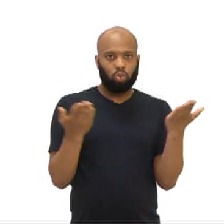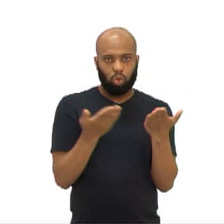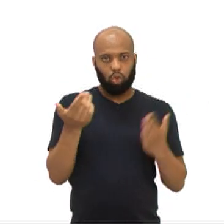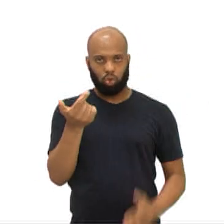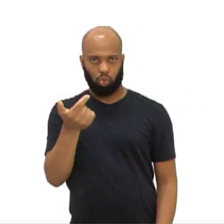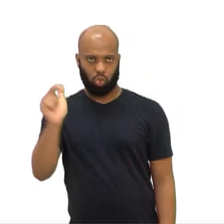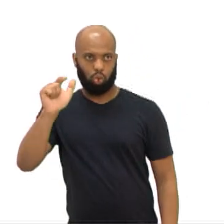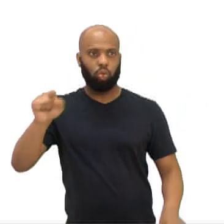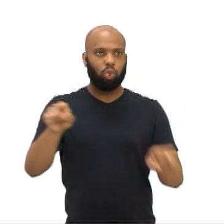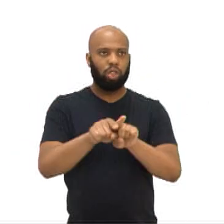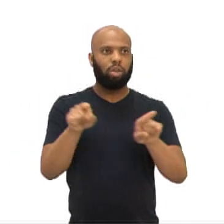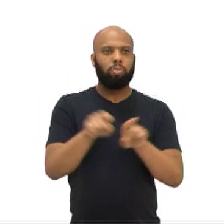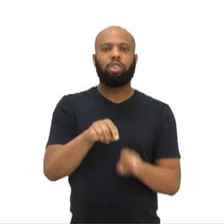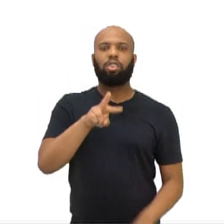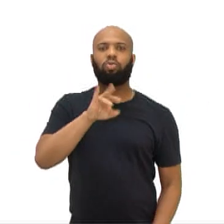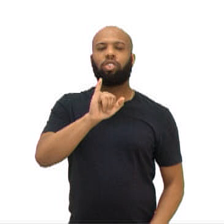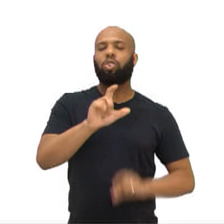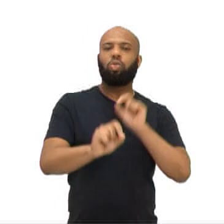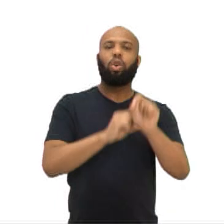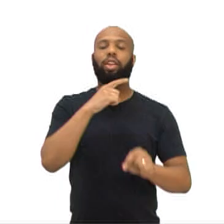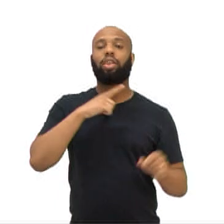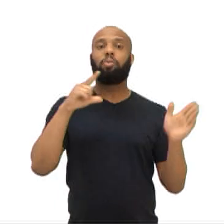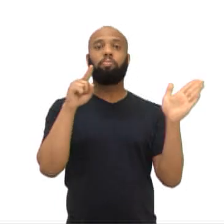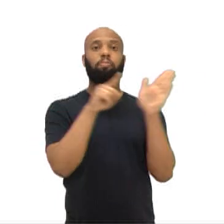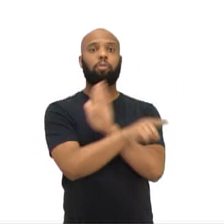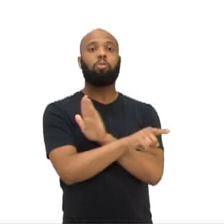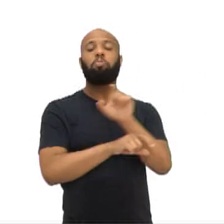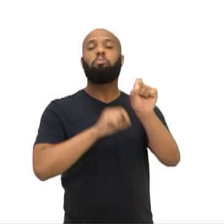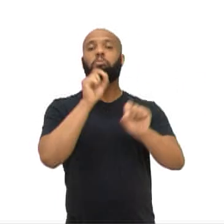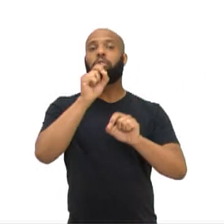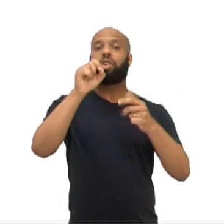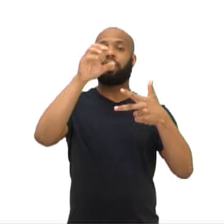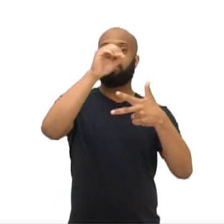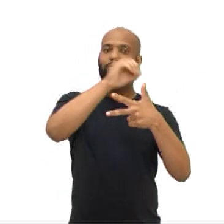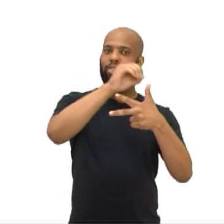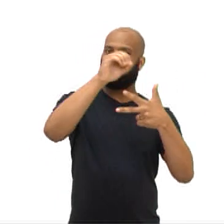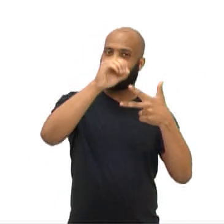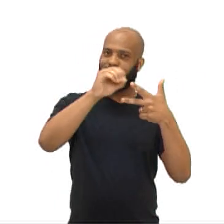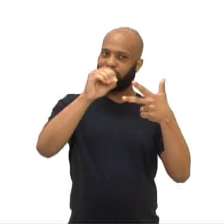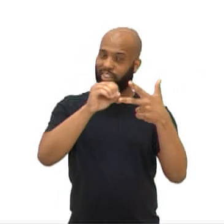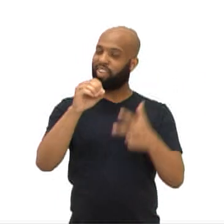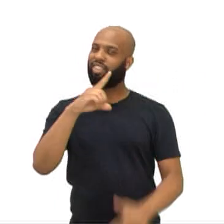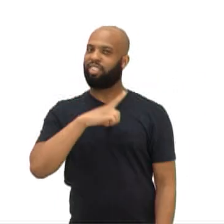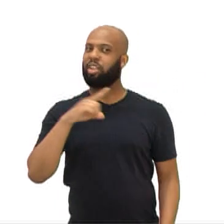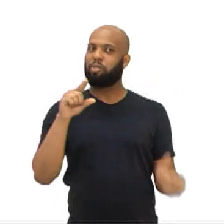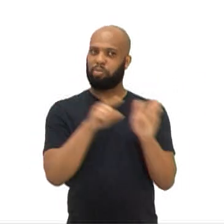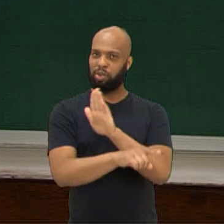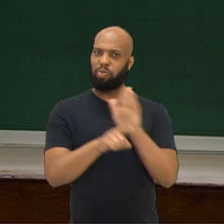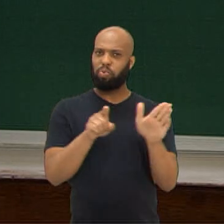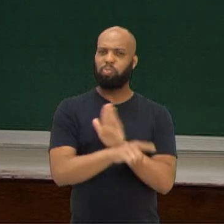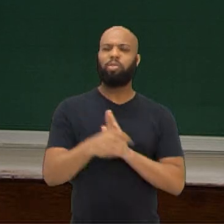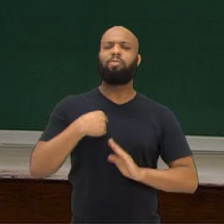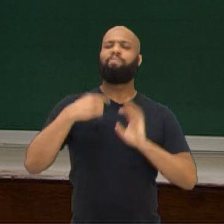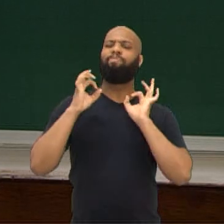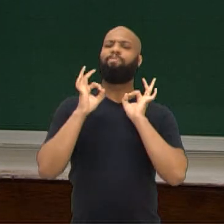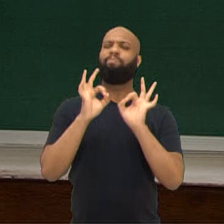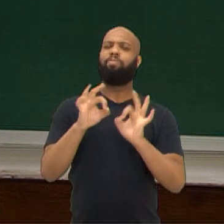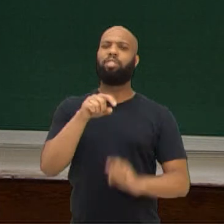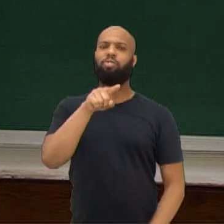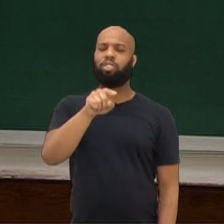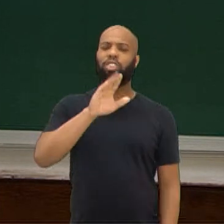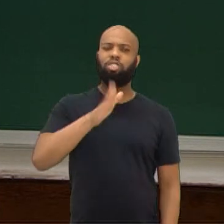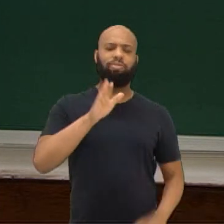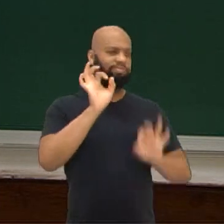a incluir, olha só, uma questão do Enem, o Exame Nacional de Ensino Médio. Eu tenho certeza que vocês já